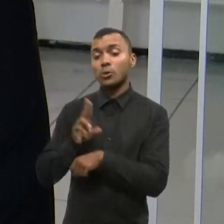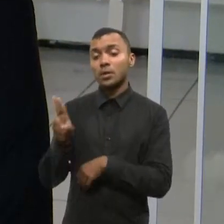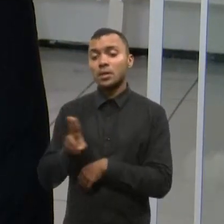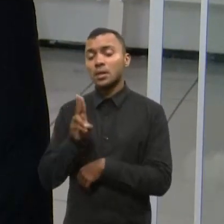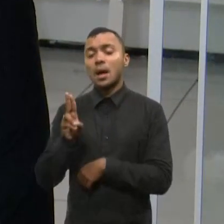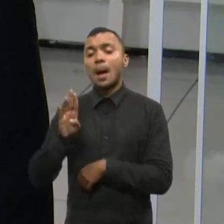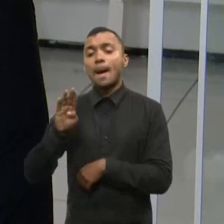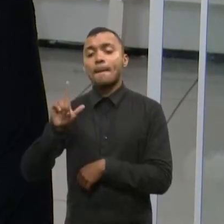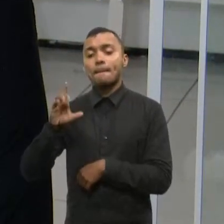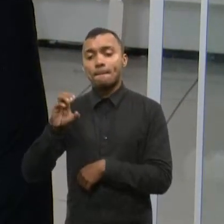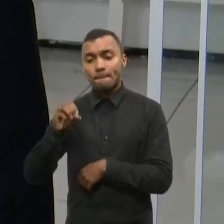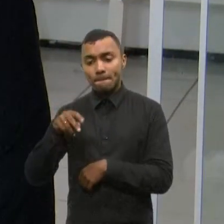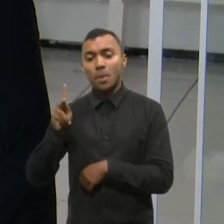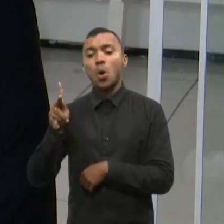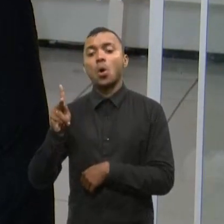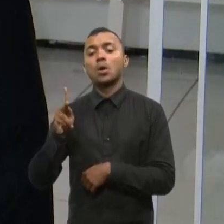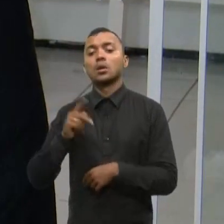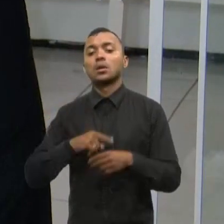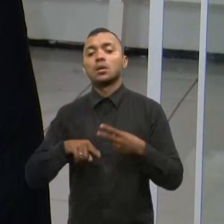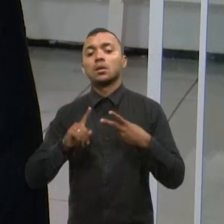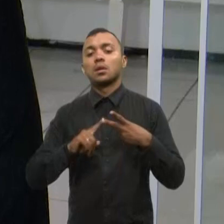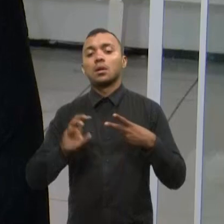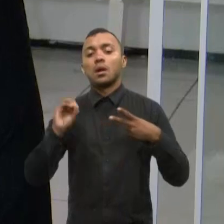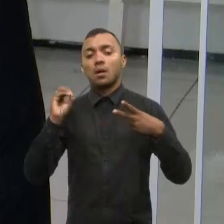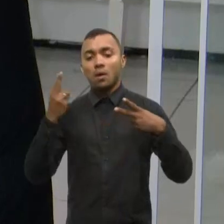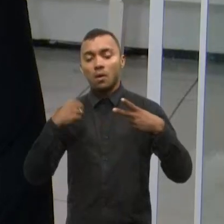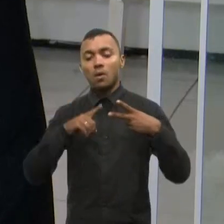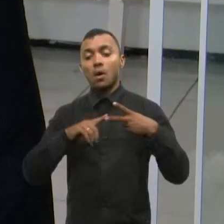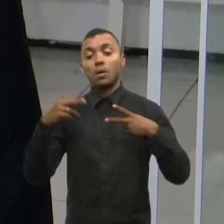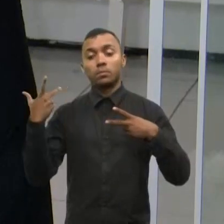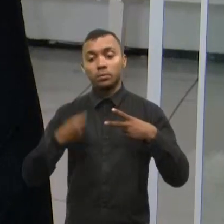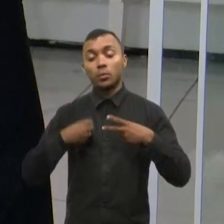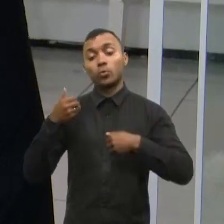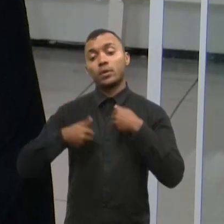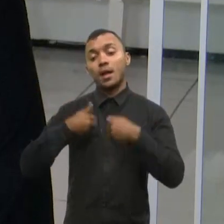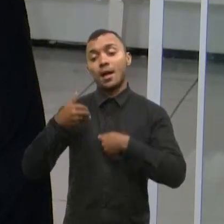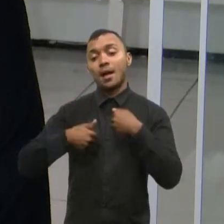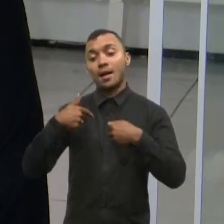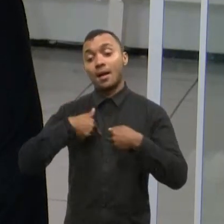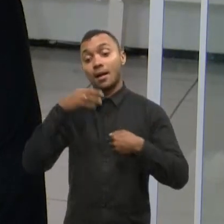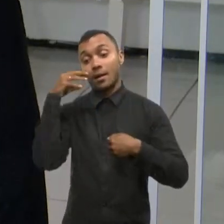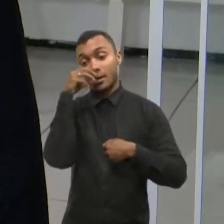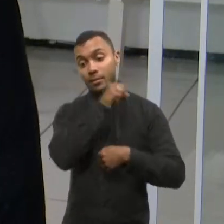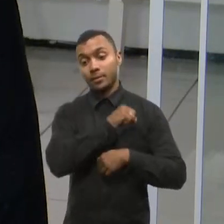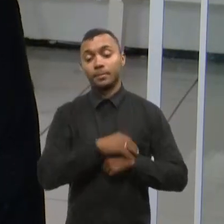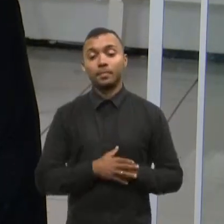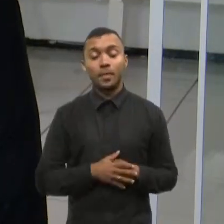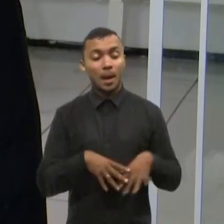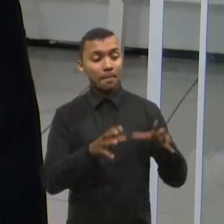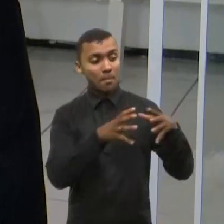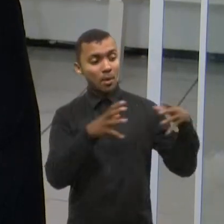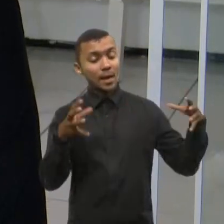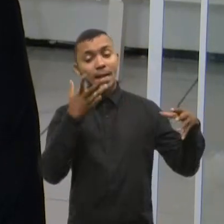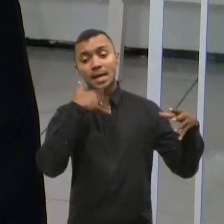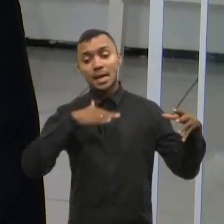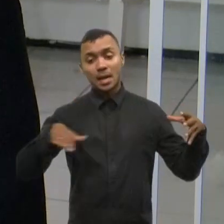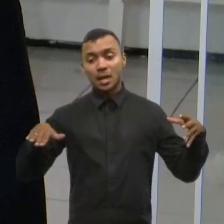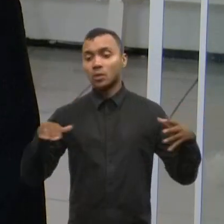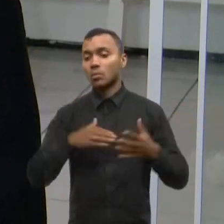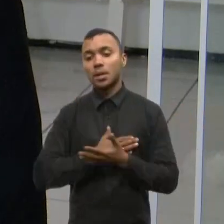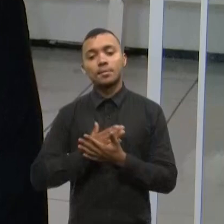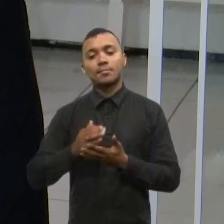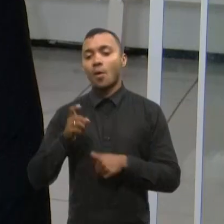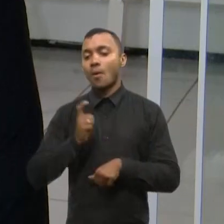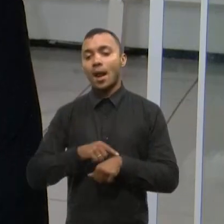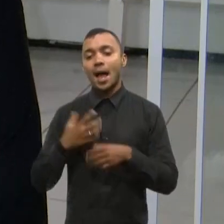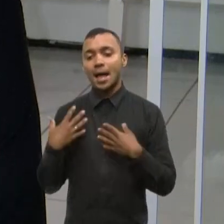bloqueadores da puberdade ou de hormonioterapia precoce. A grande maioria realmente começa a efetivar esse